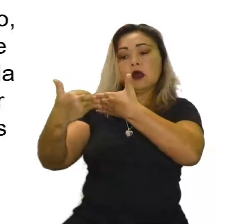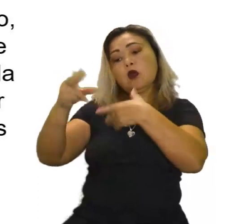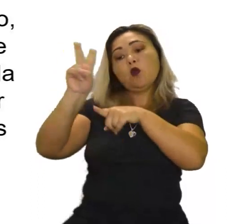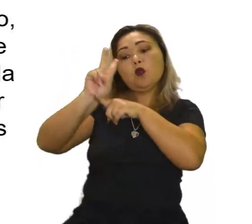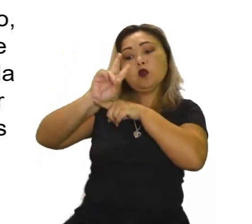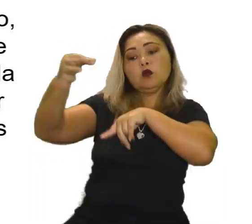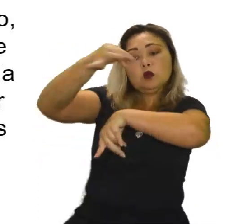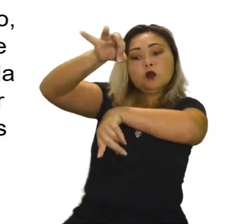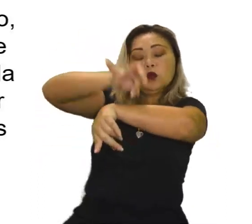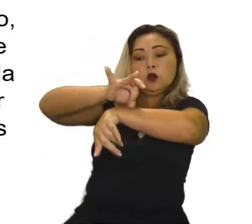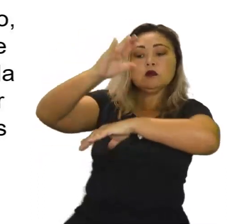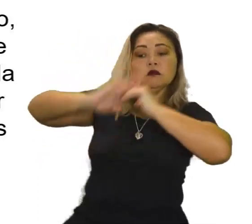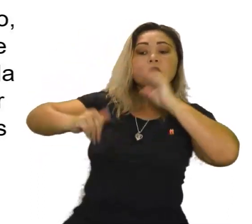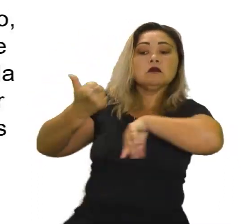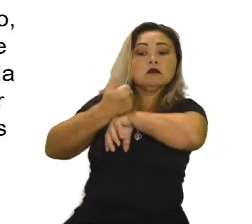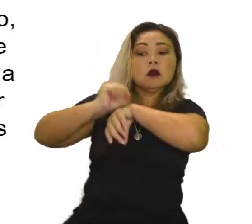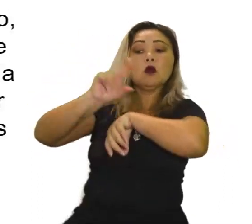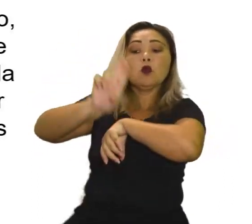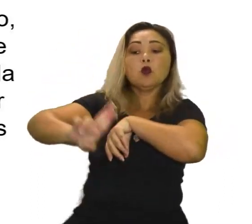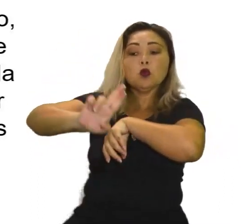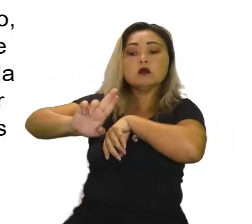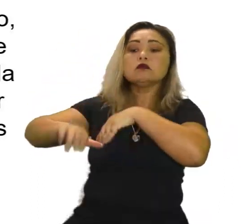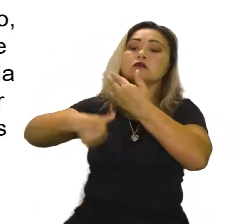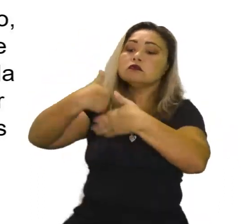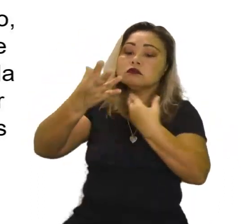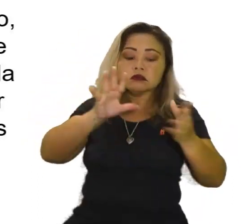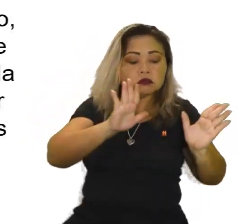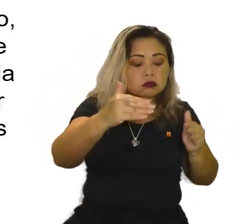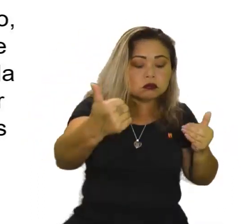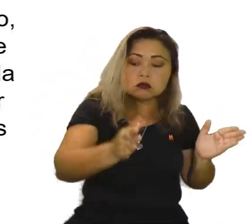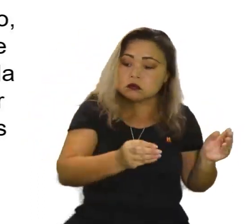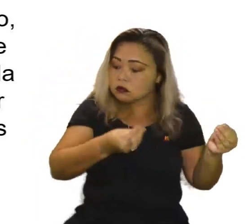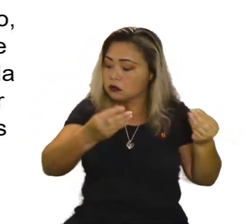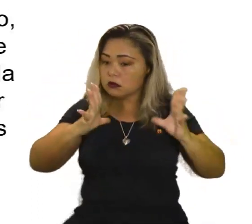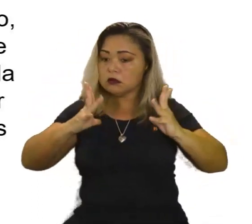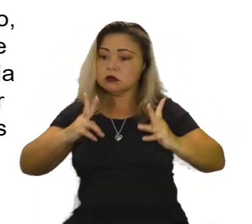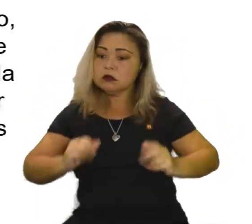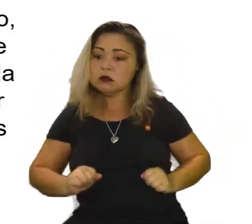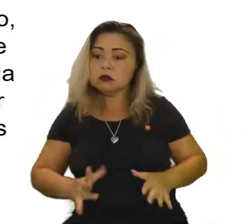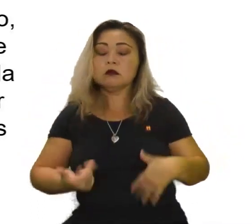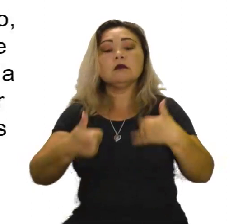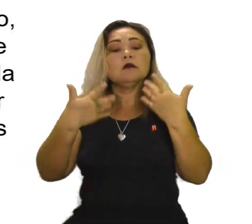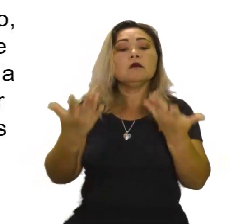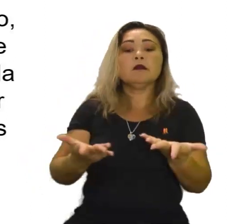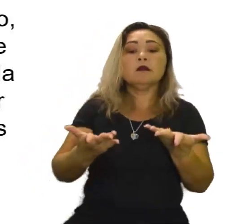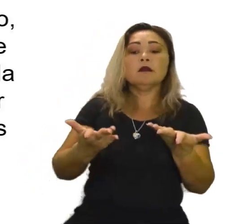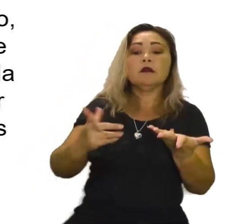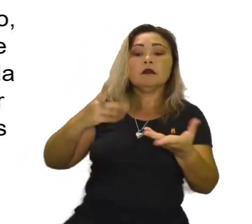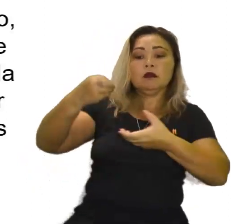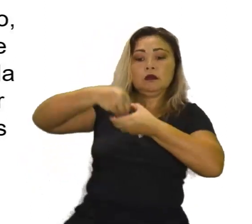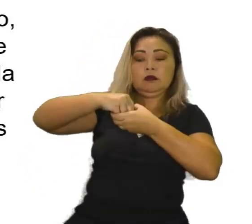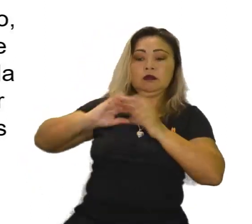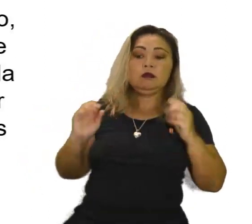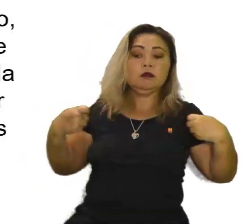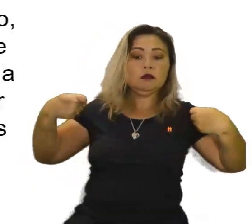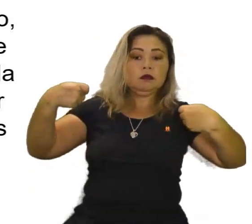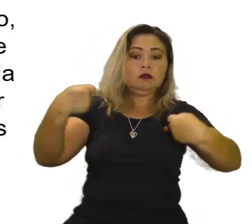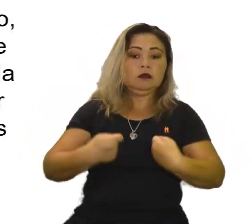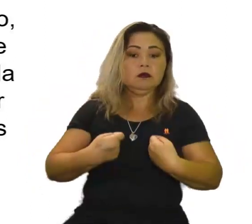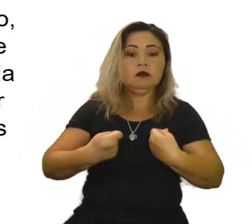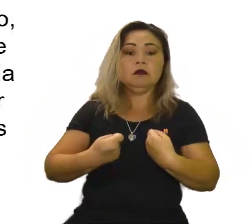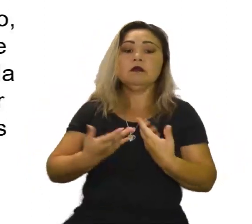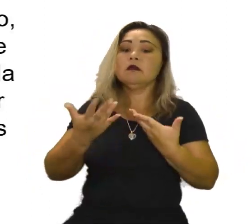logo o apicultor, utiliza durante seus manejos. Tá bom, meus queridos? E é composta por um macacão,